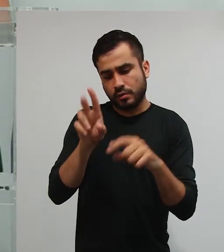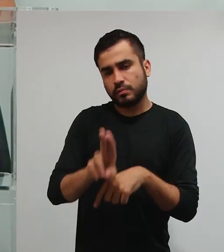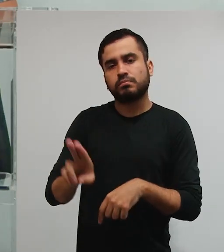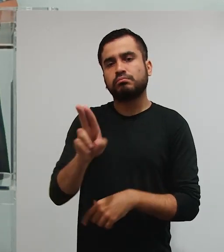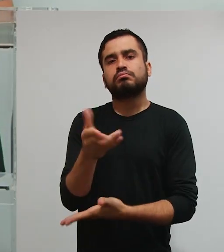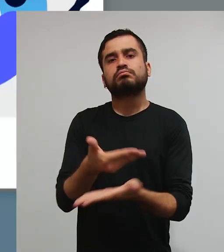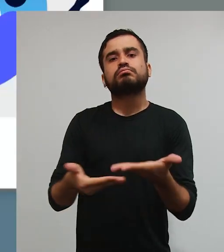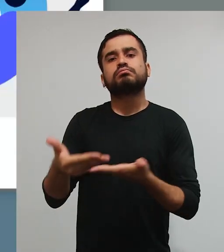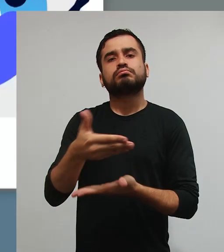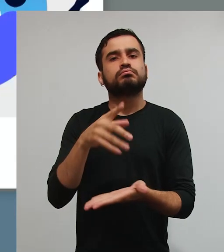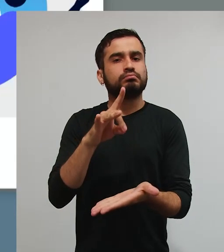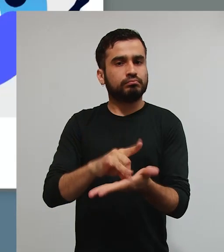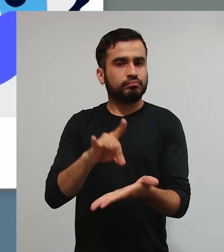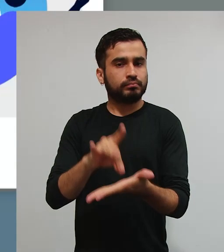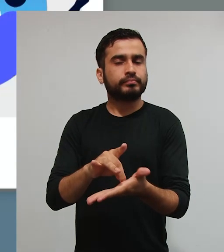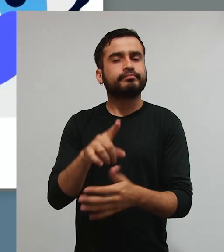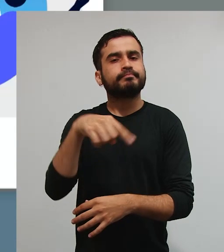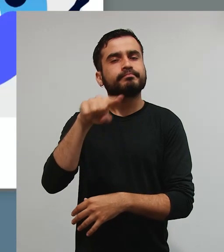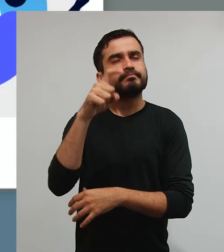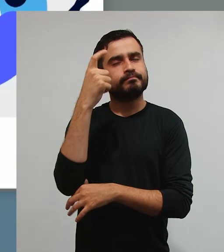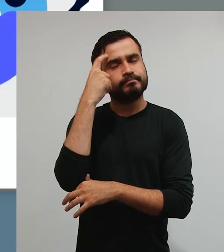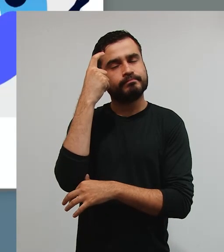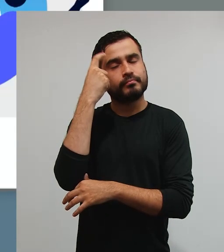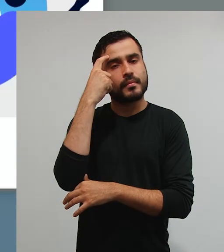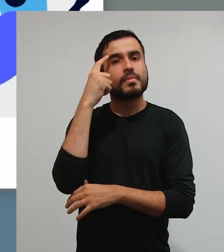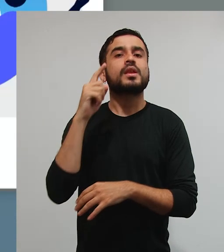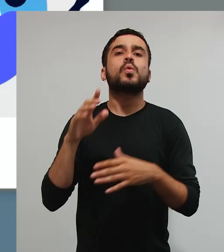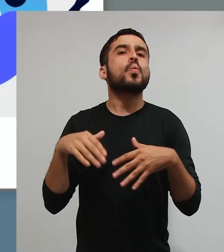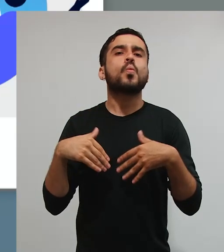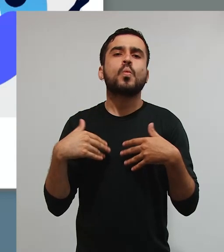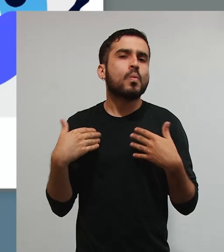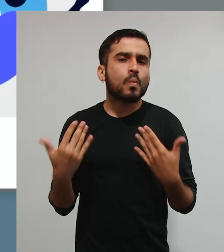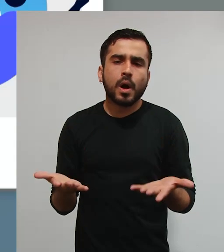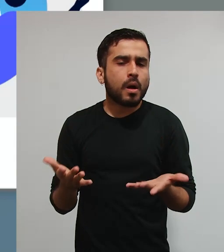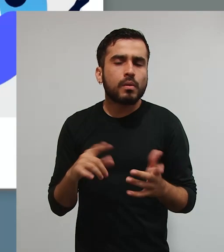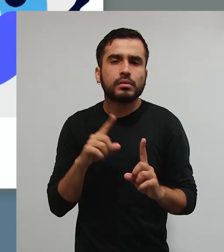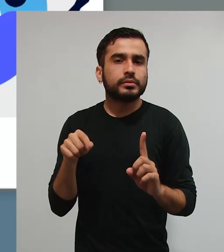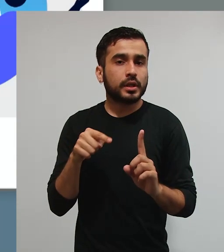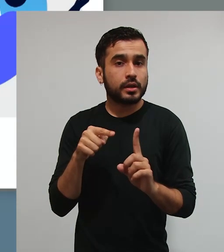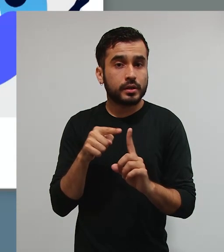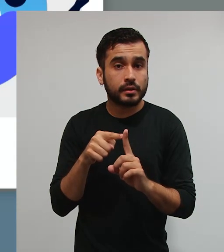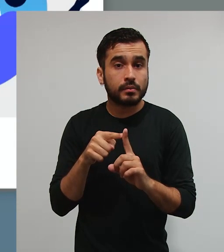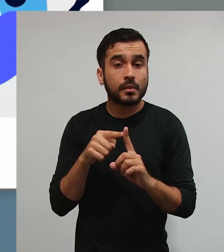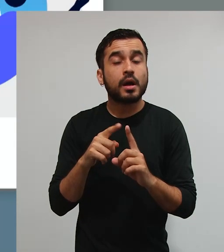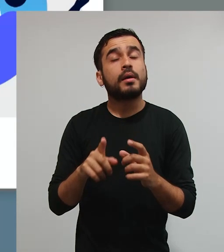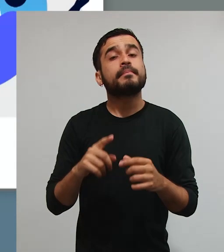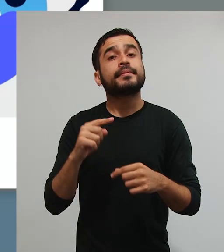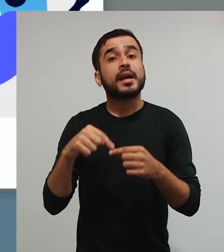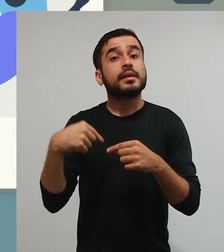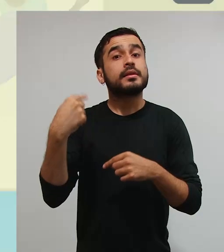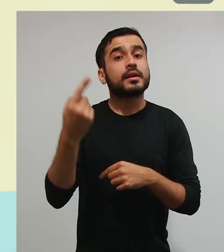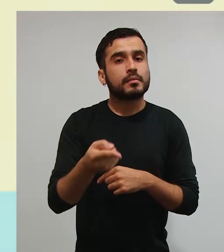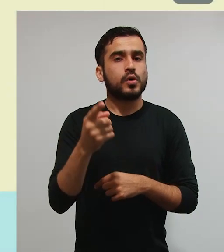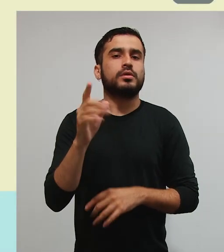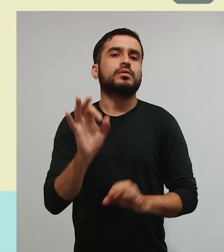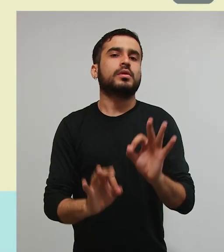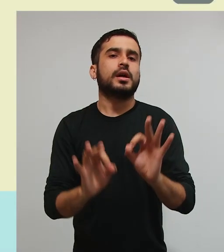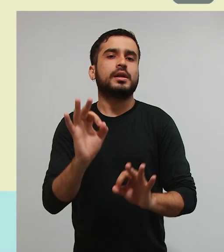ok? E aí você então pensa em qual que é o objetivo para então definir a